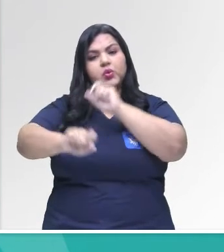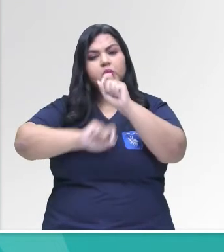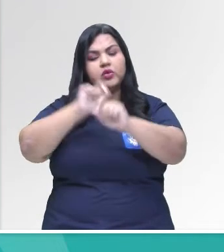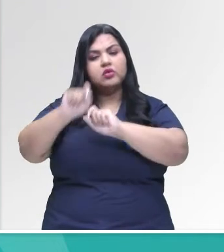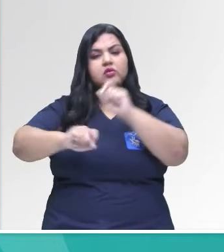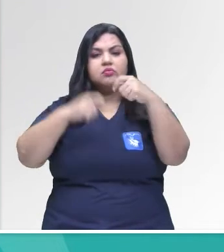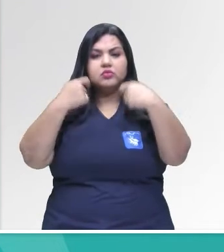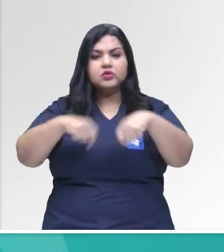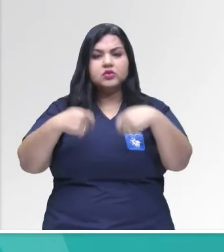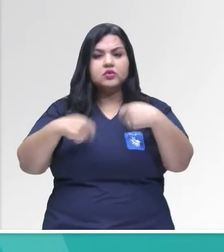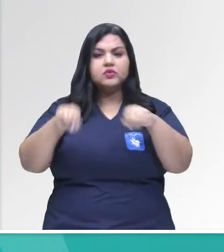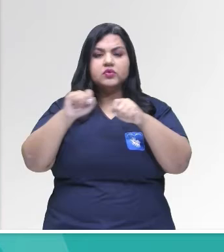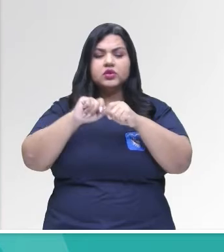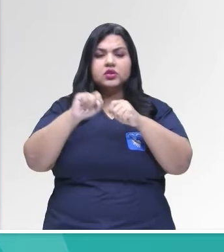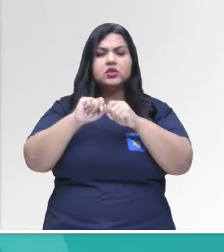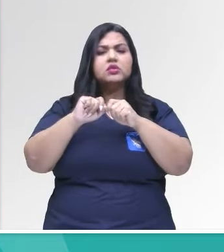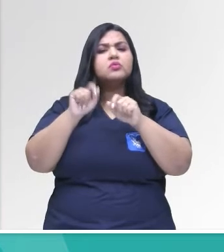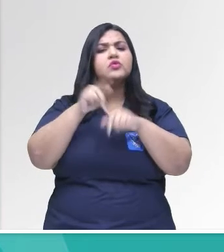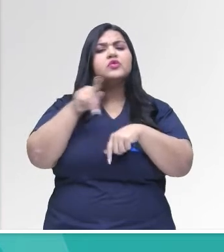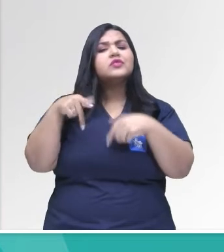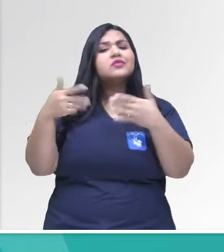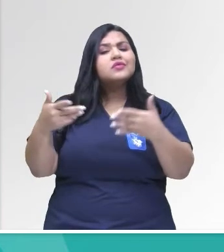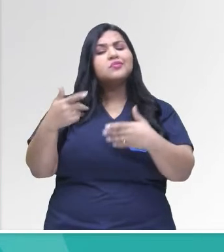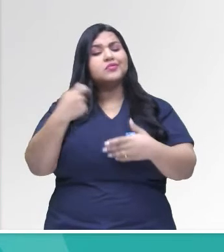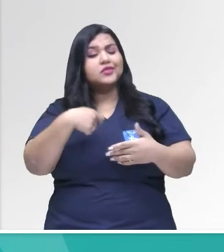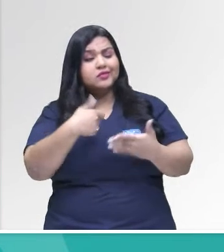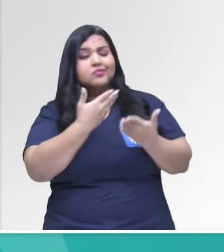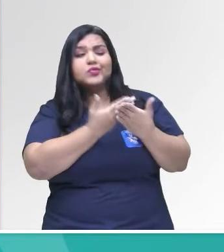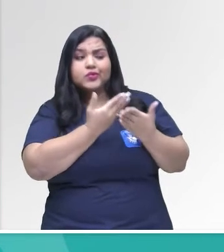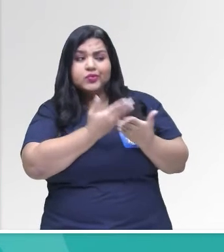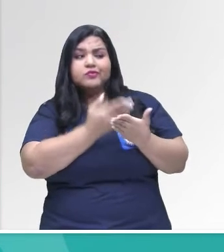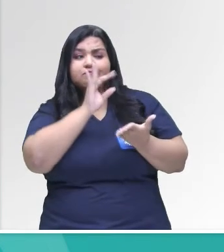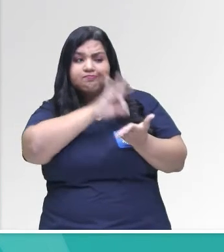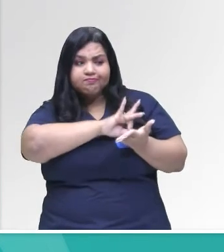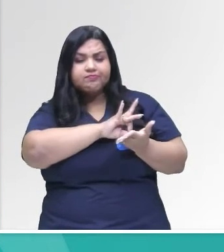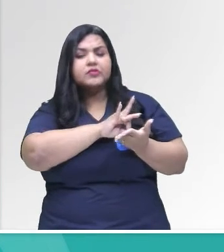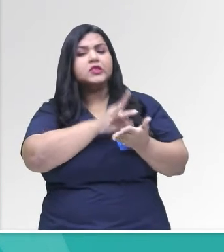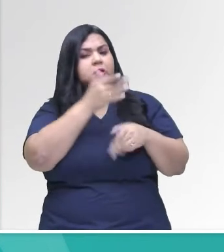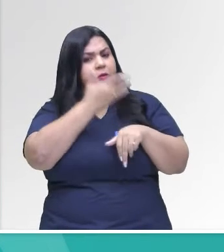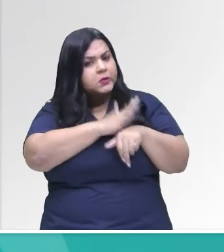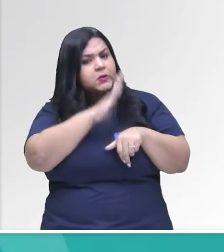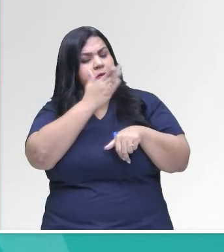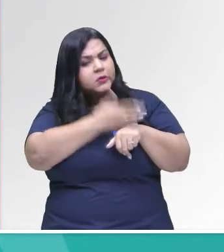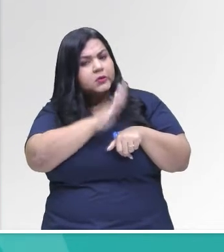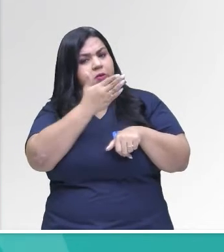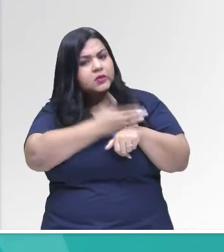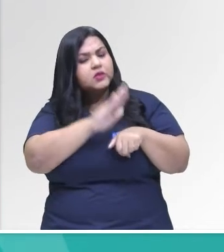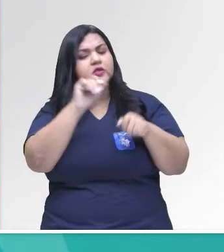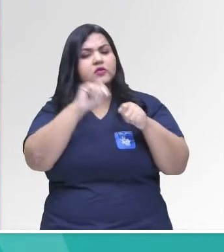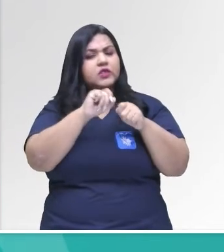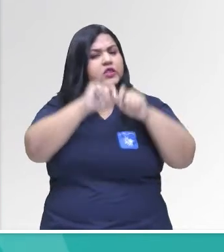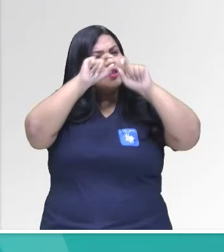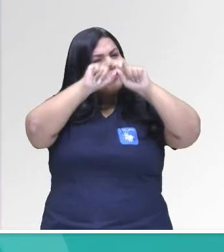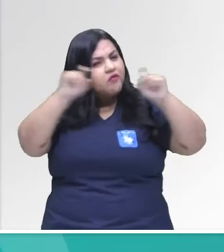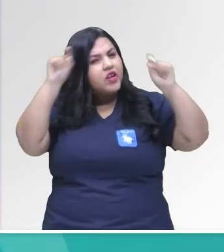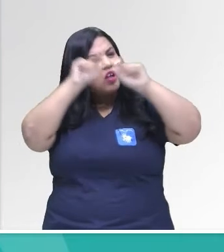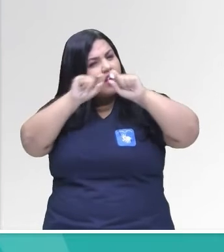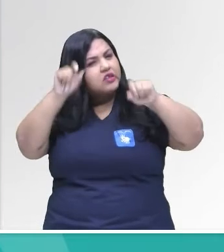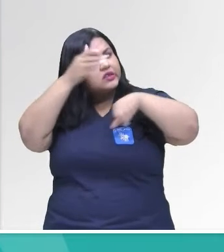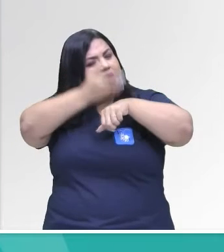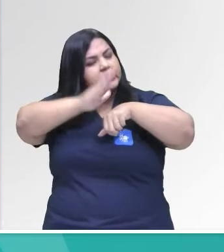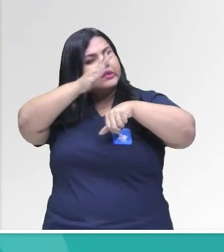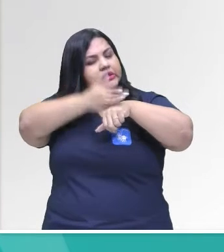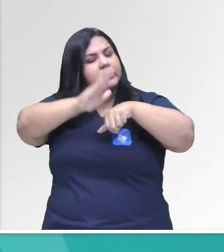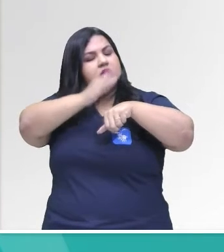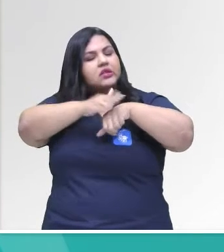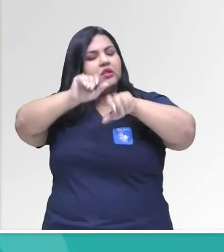fazer, então, teacher? Precisamos estudar mesmo. Praticar, estudar, fazer orações, estudar